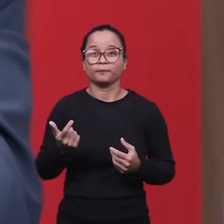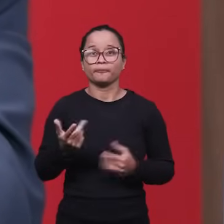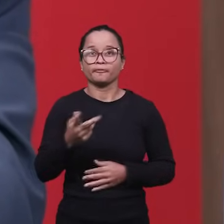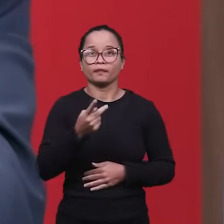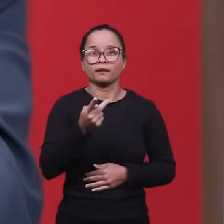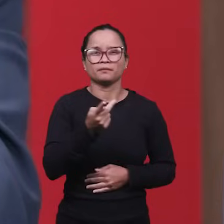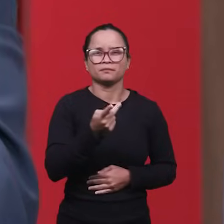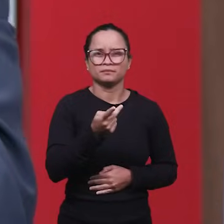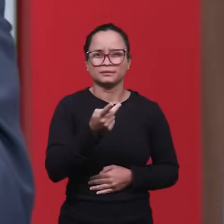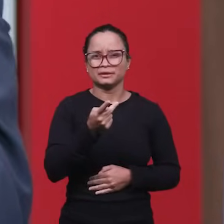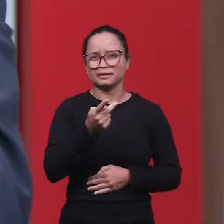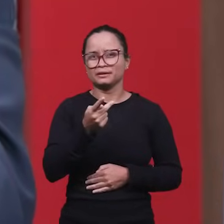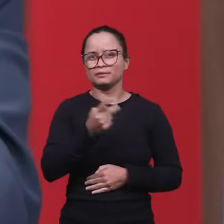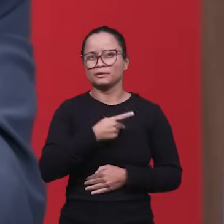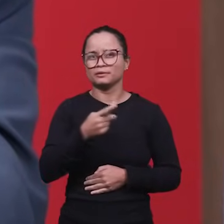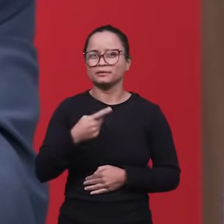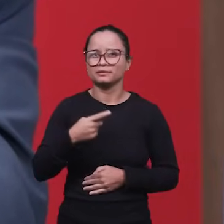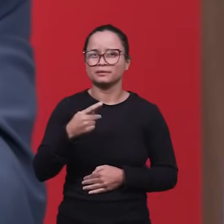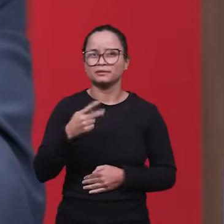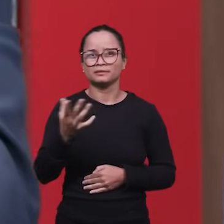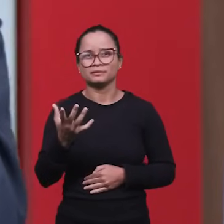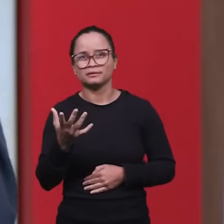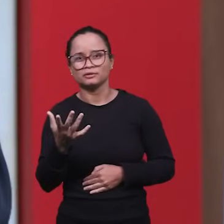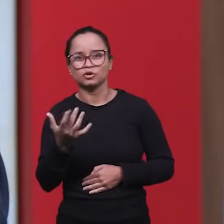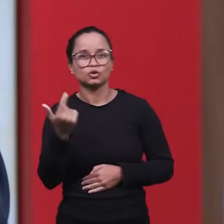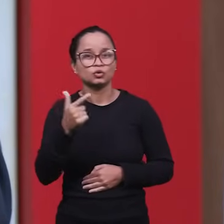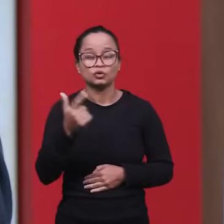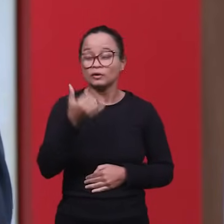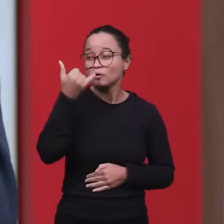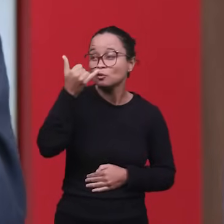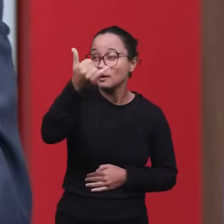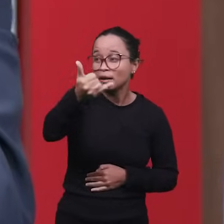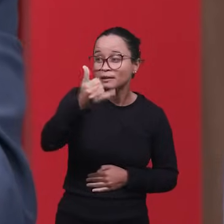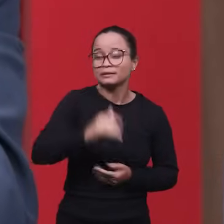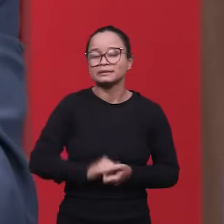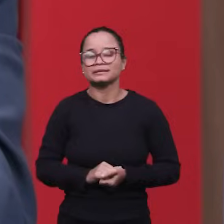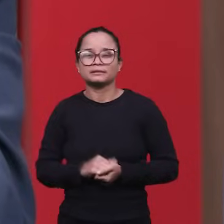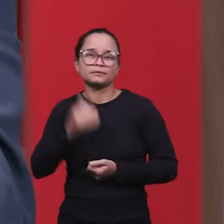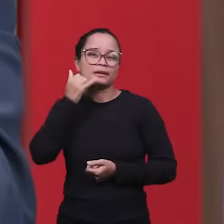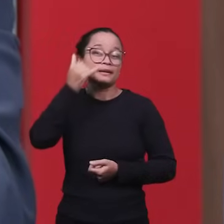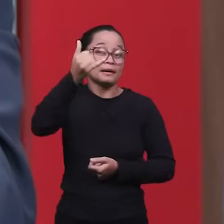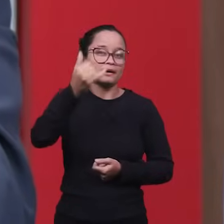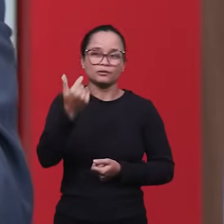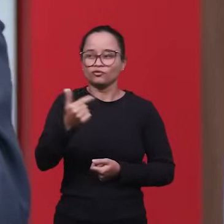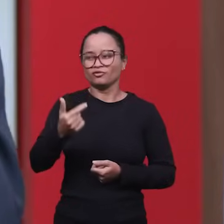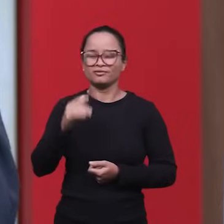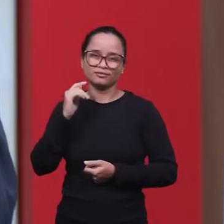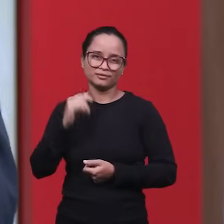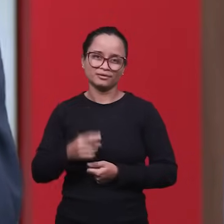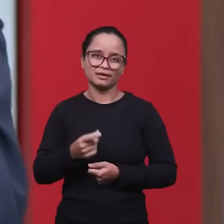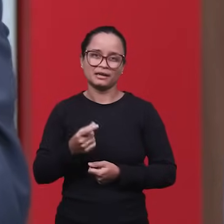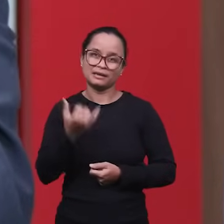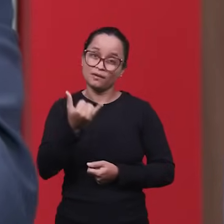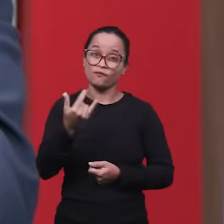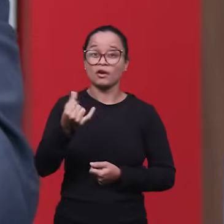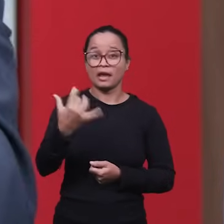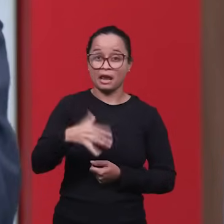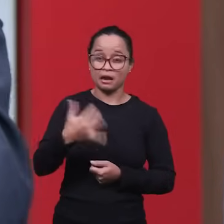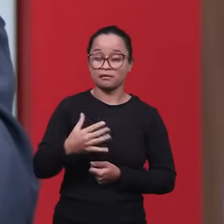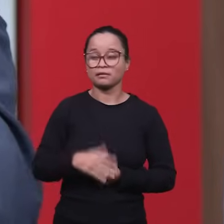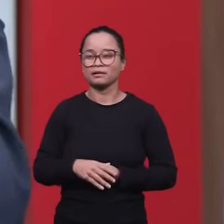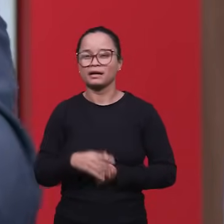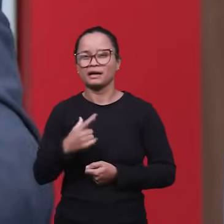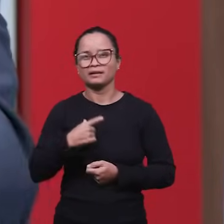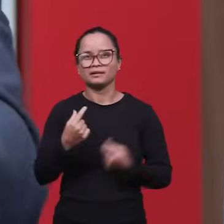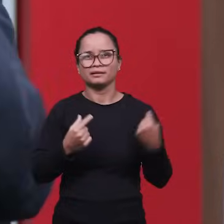o pastor já estava tarde, não tinha negócio de celular naquela época ainda, né? O telefone não ia tocar. Como é que não tinha ninguém? Ela